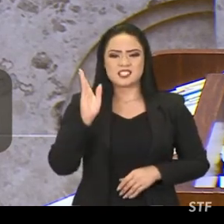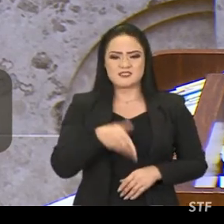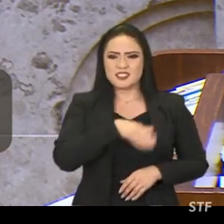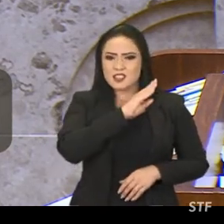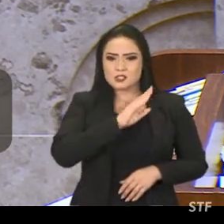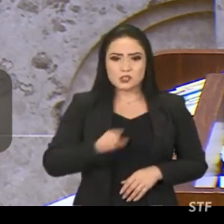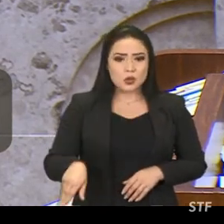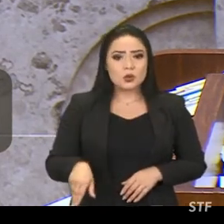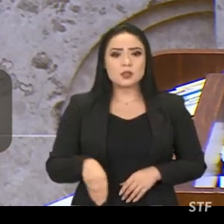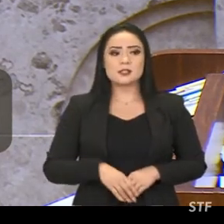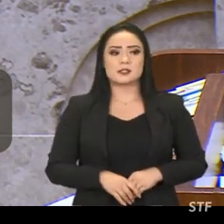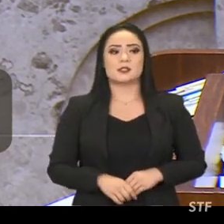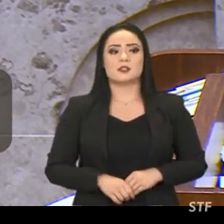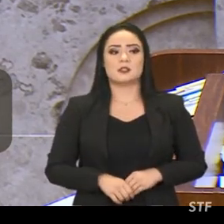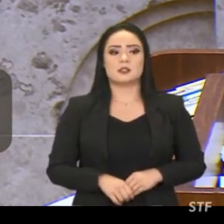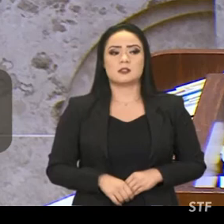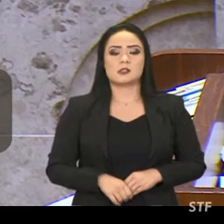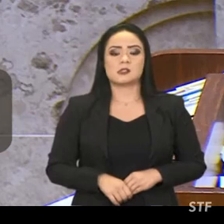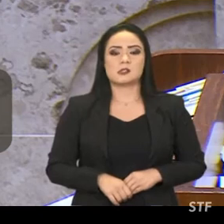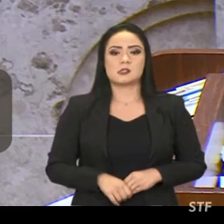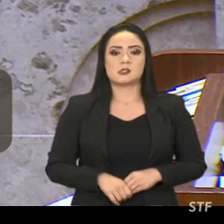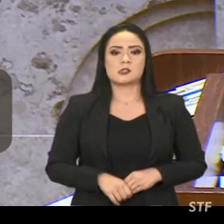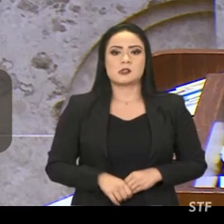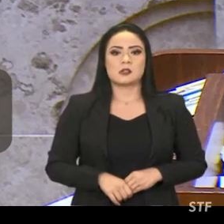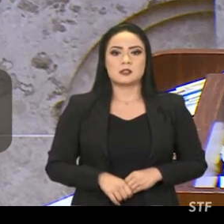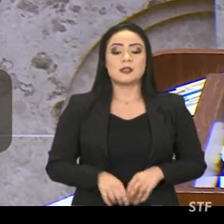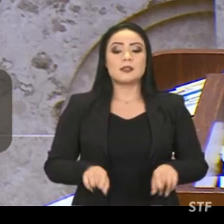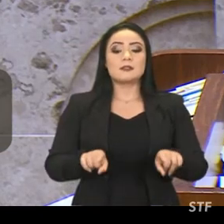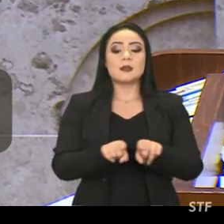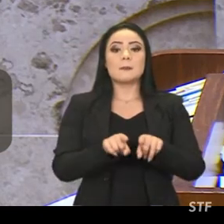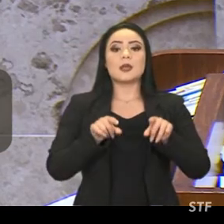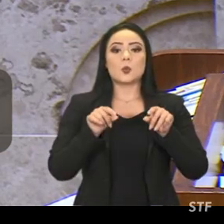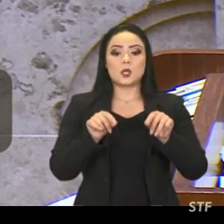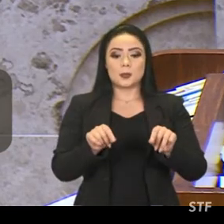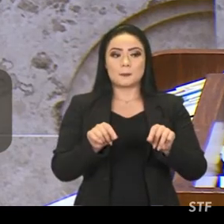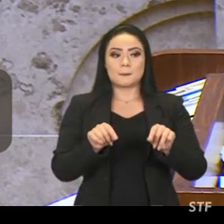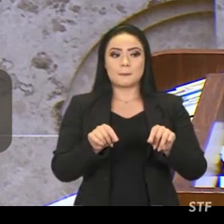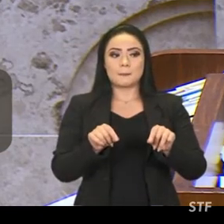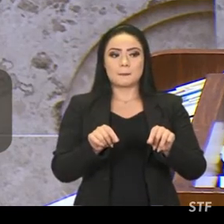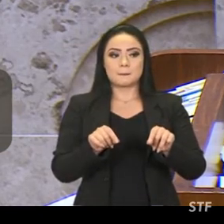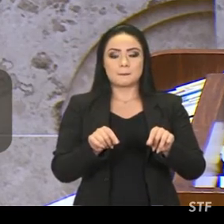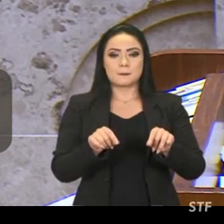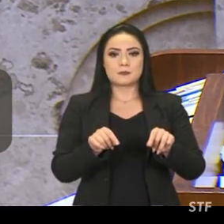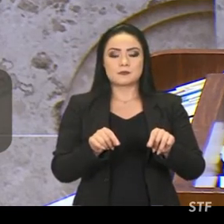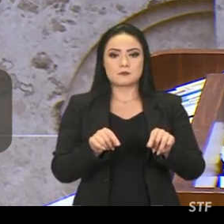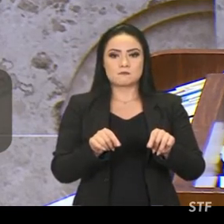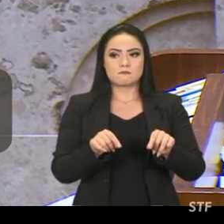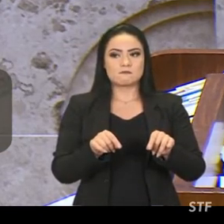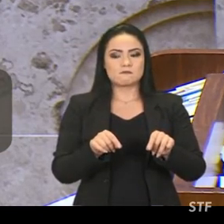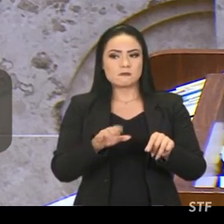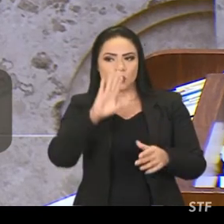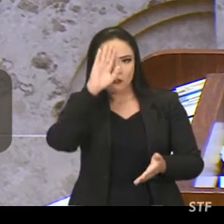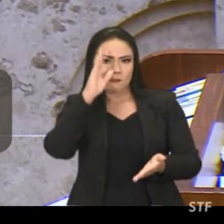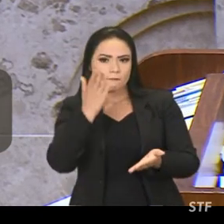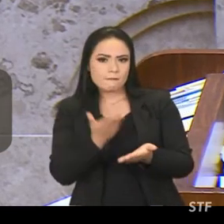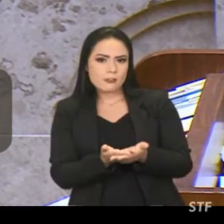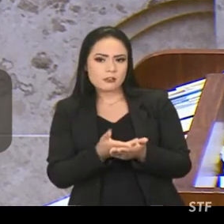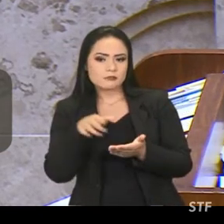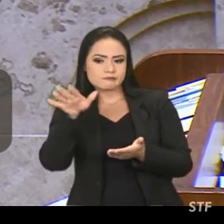típicas do Ministério Público Tucur, e com essa peculiaridade, confiando aos